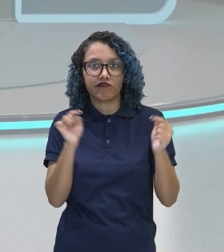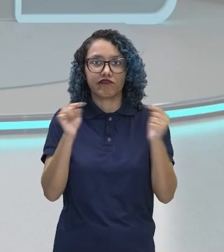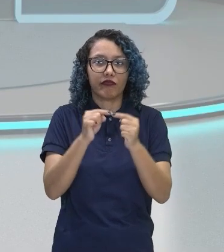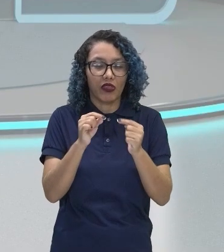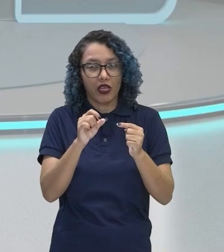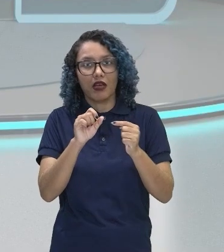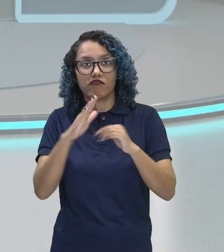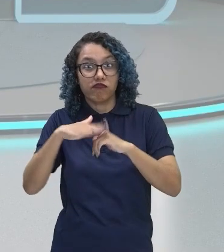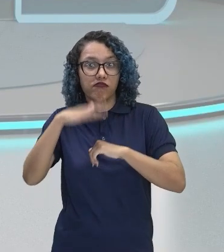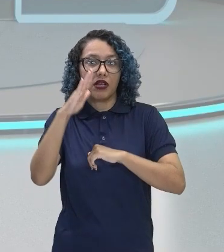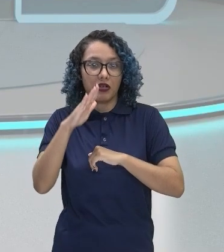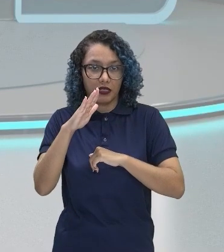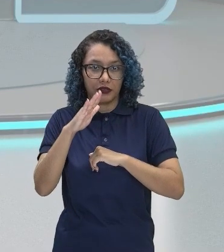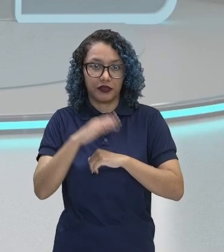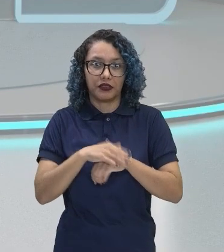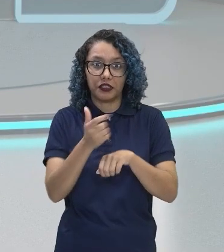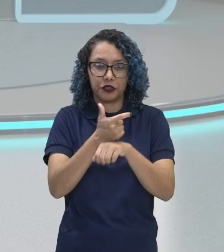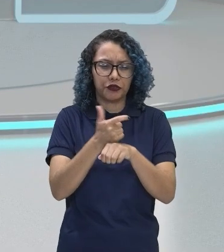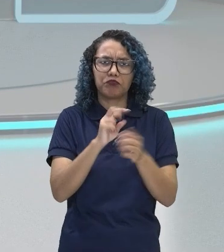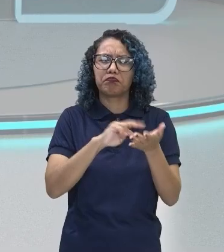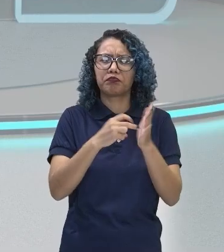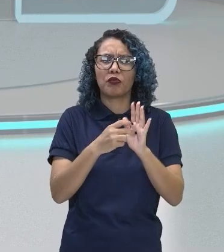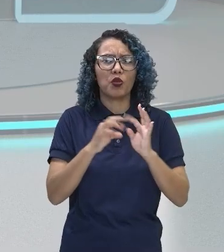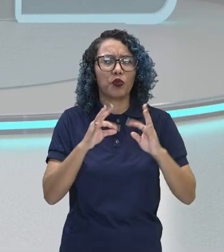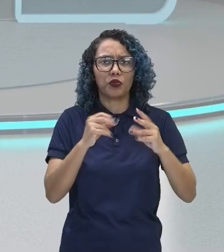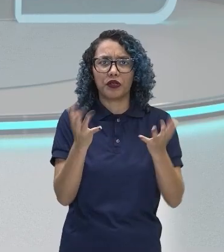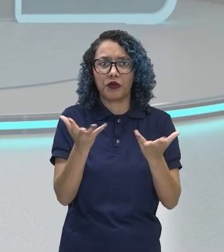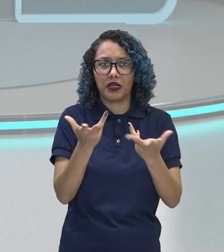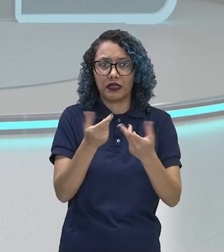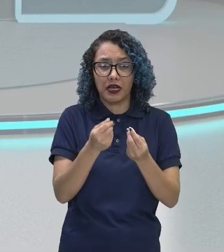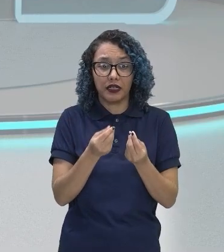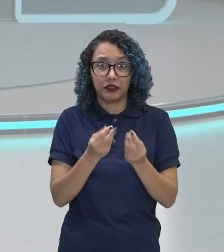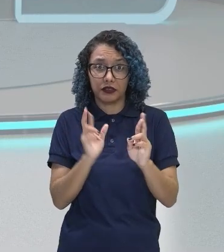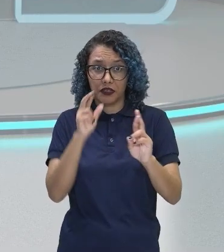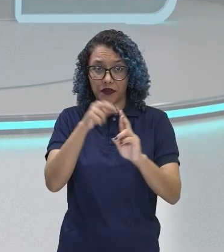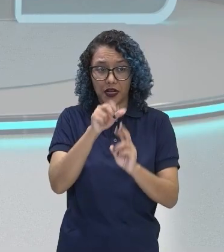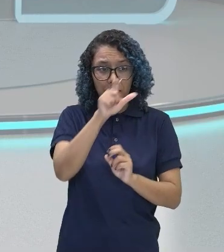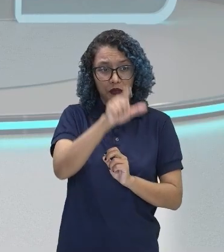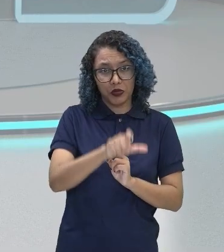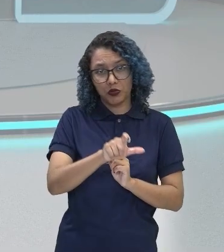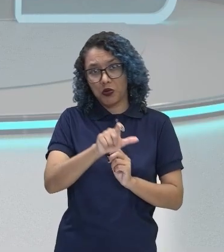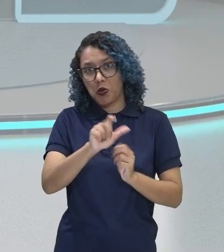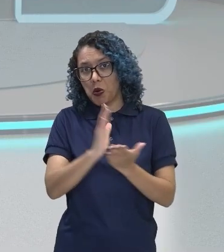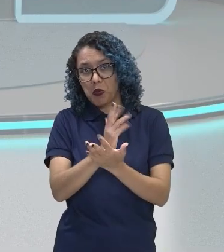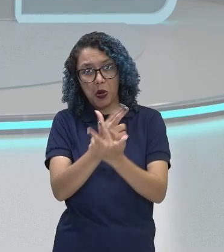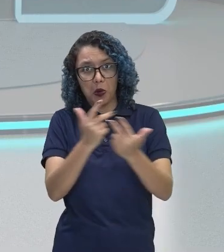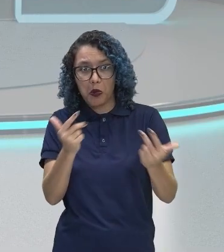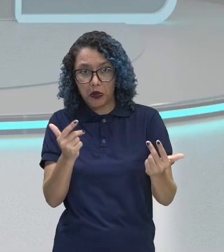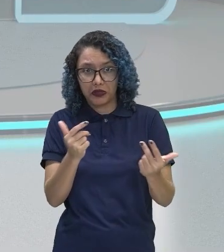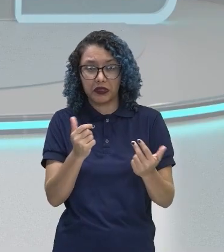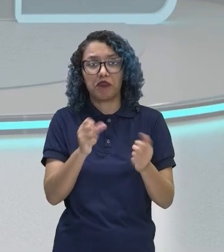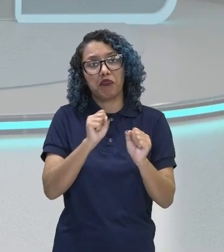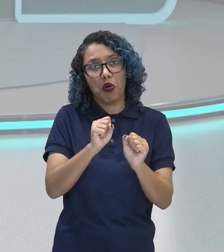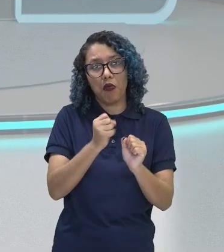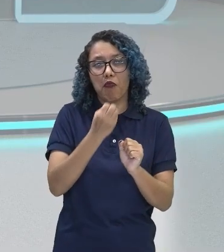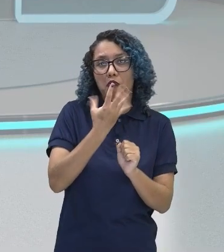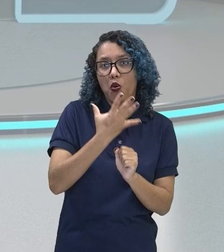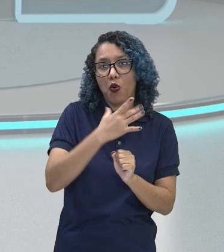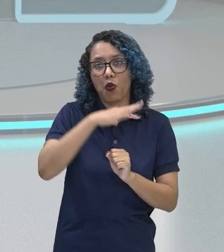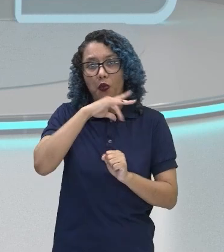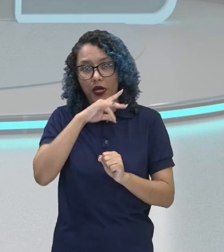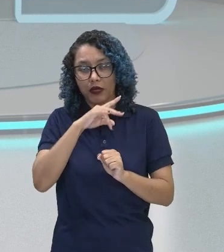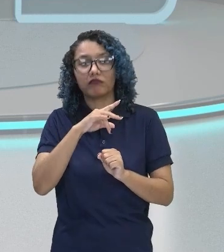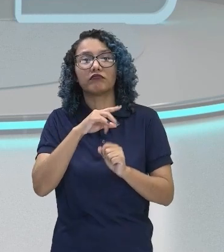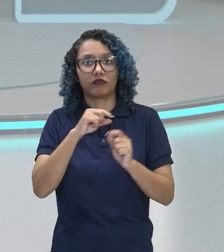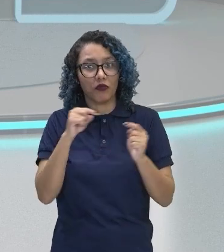um adjetivo são todas as qualidades atribuídas a alguém ou a algo. Então, todas as qualidades, sejam boas ou ruins, é uma classe gramatical que